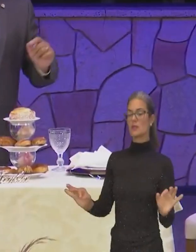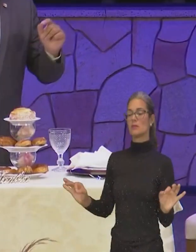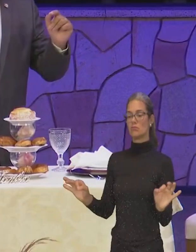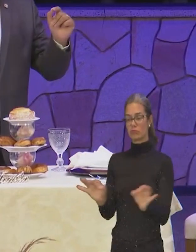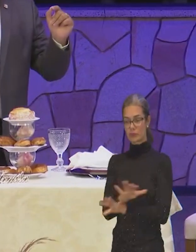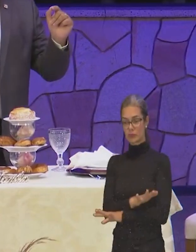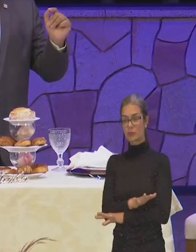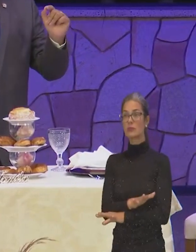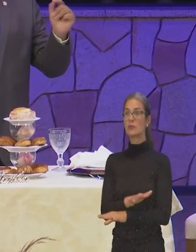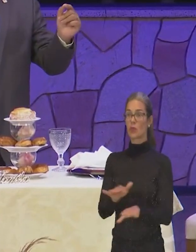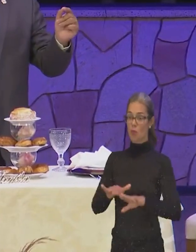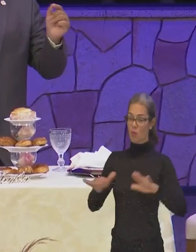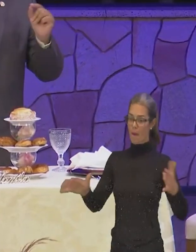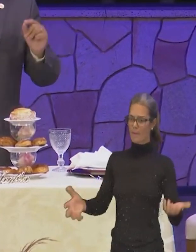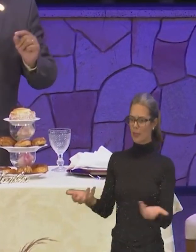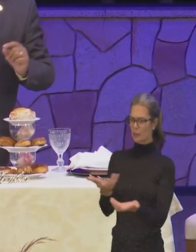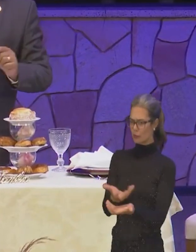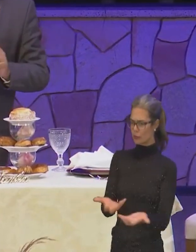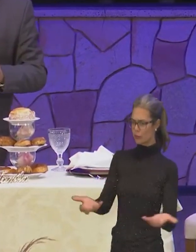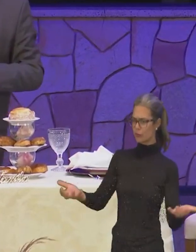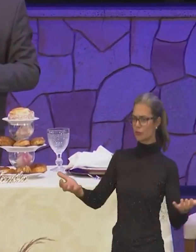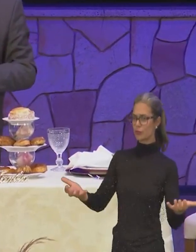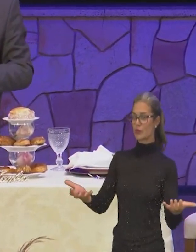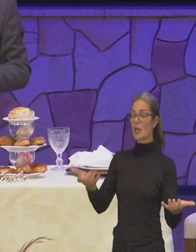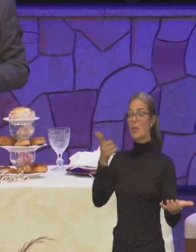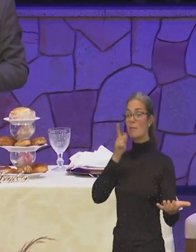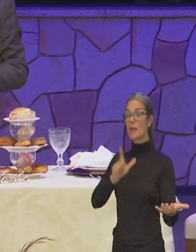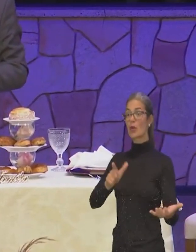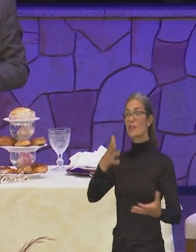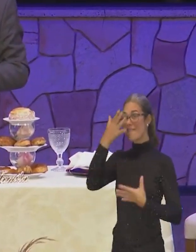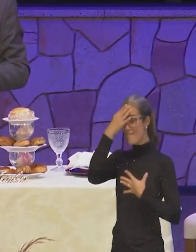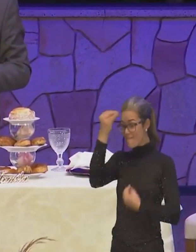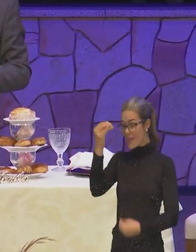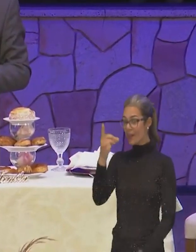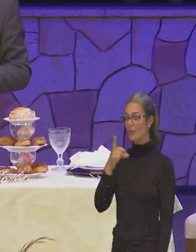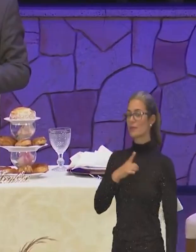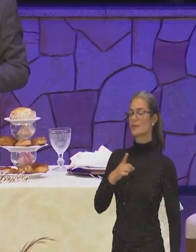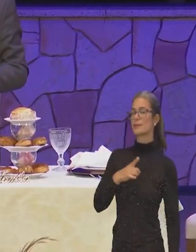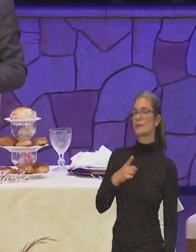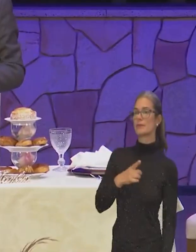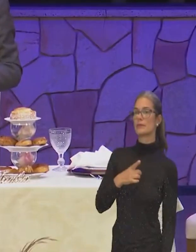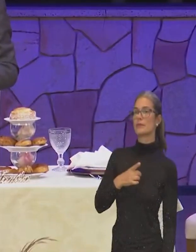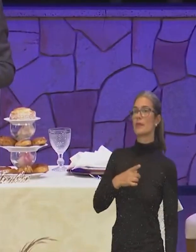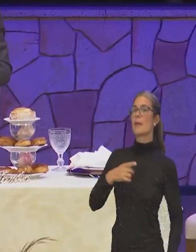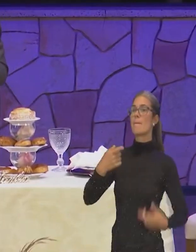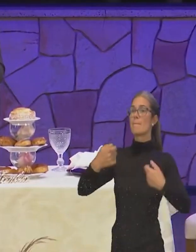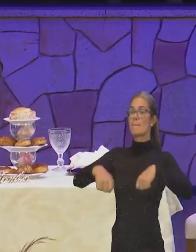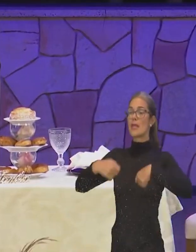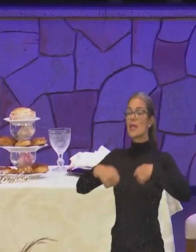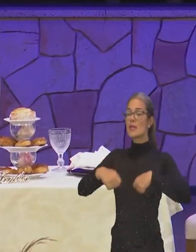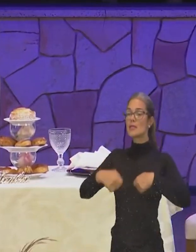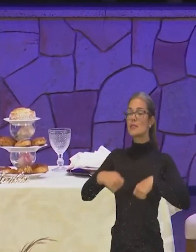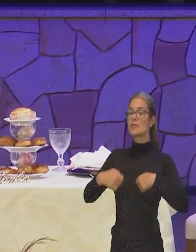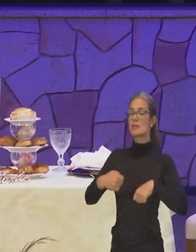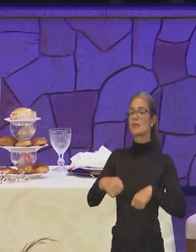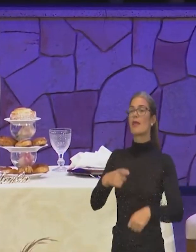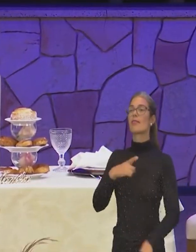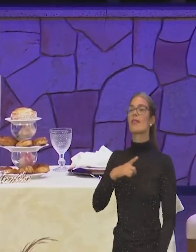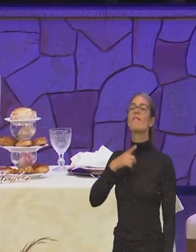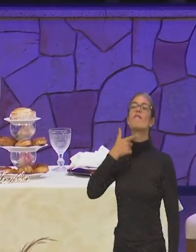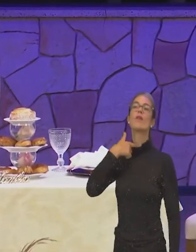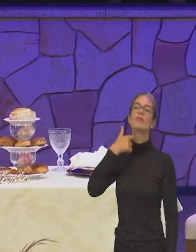que para ter fé nesta mesa posta, nós precisamos ser